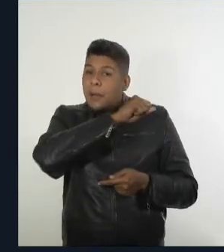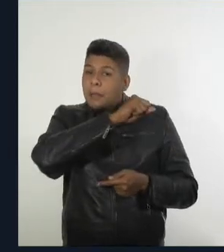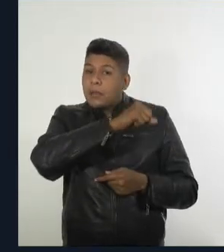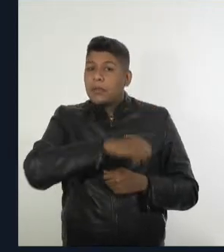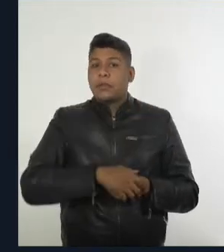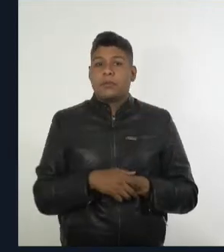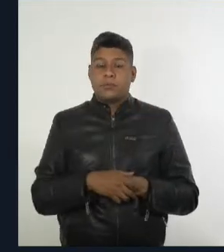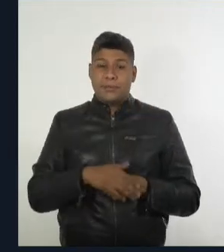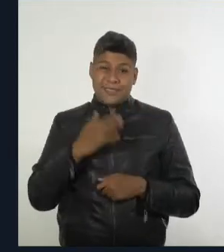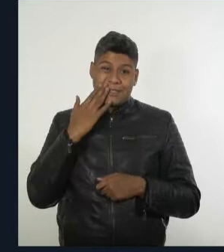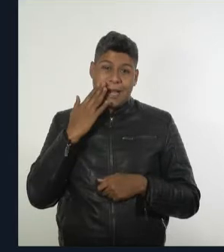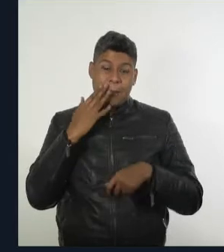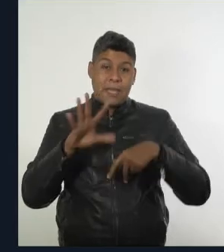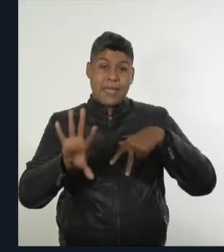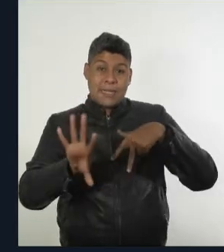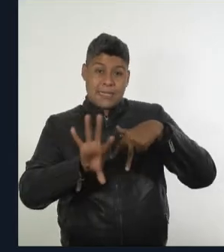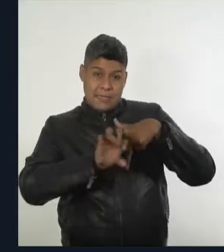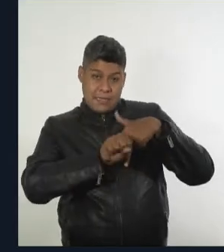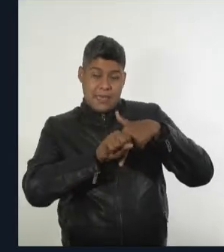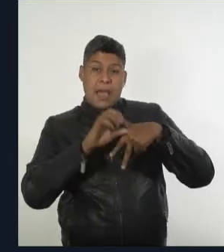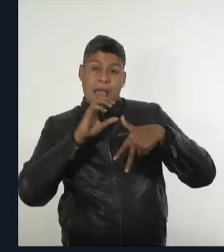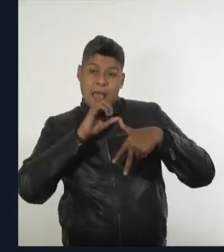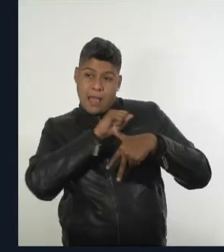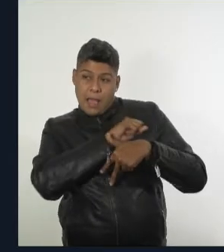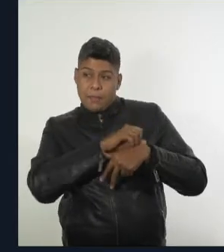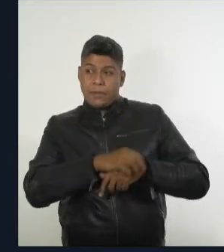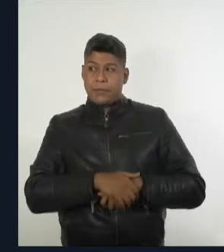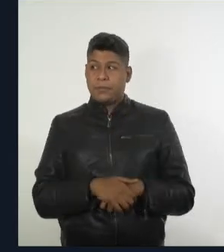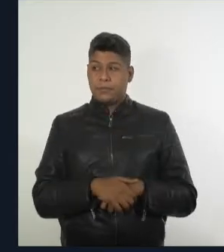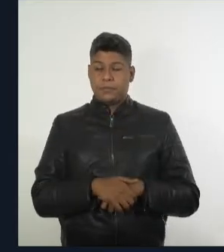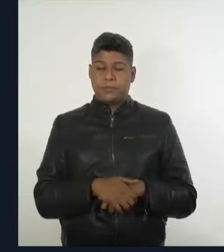seu grau de transmissibilidade. E